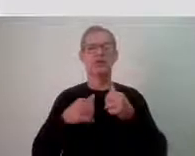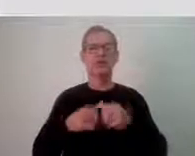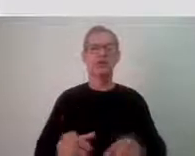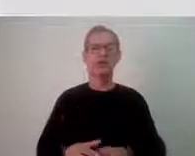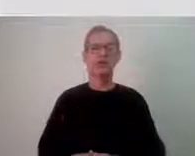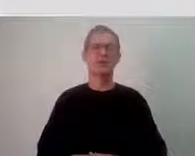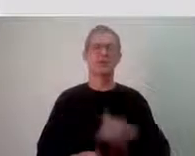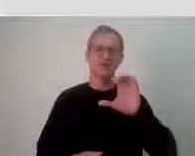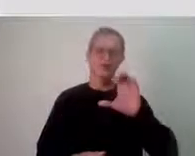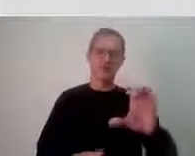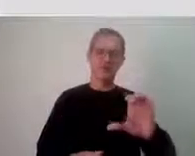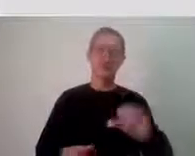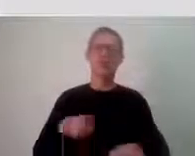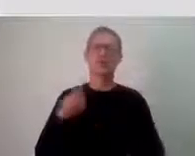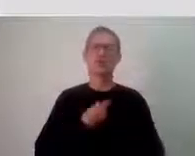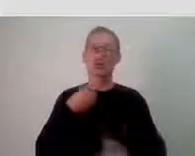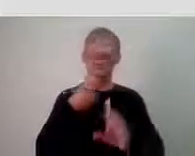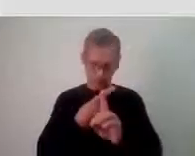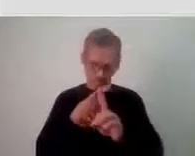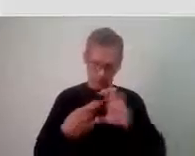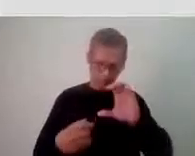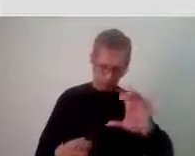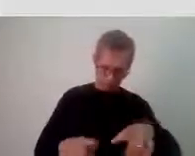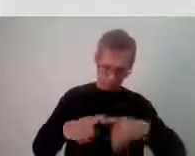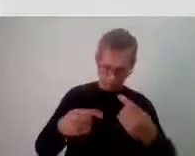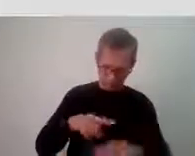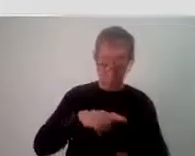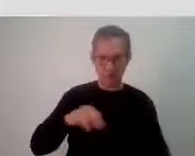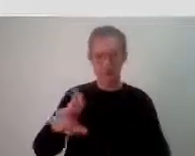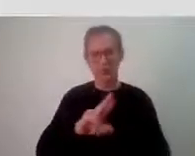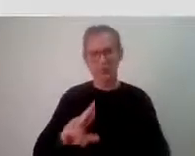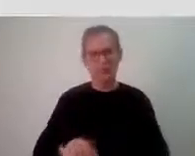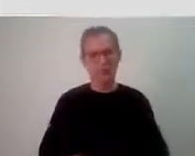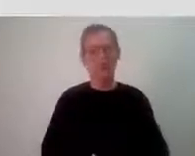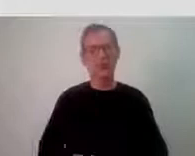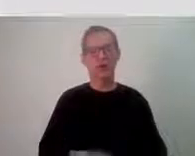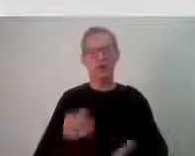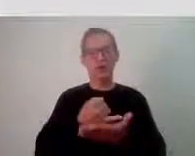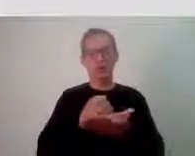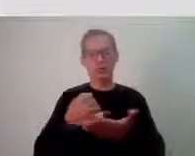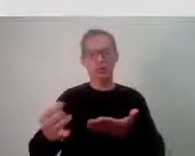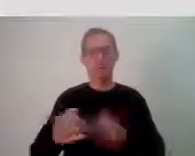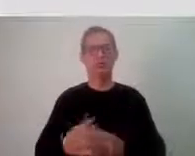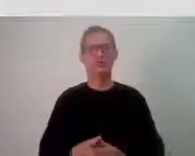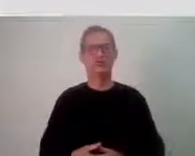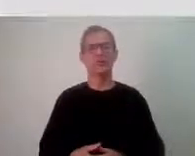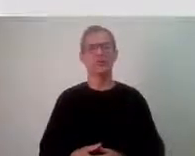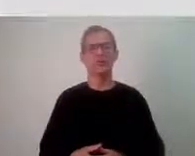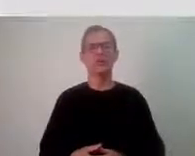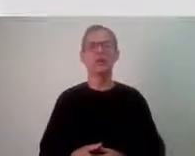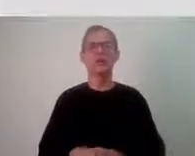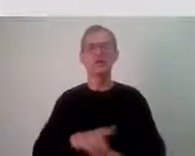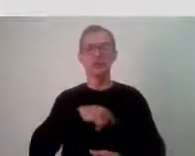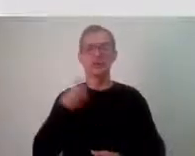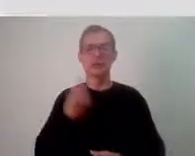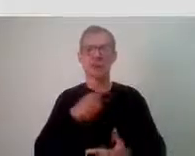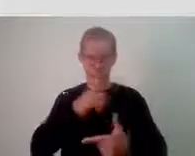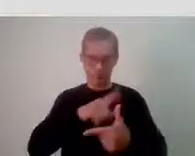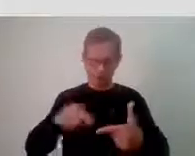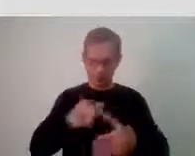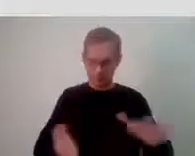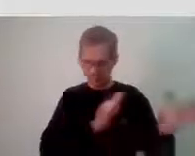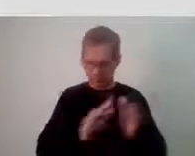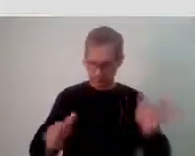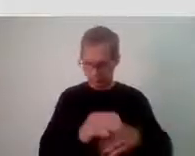bendito desse C? Como que nós vamos encontrá-lo? Nós vamos utilizar a condição inicial que nos foi dada. Falou que a